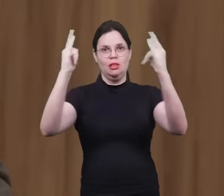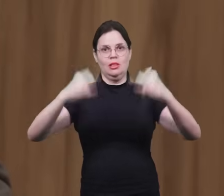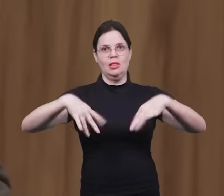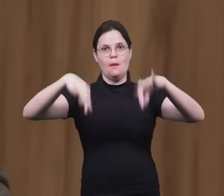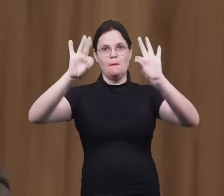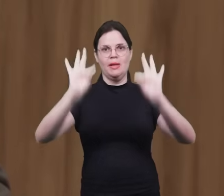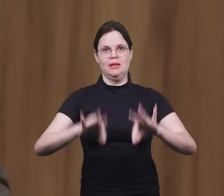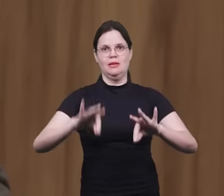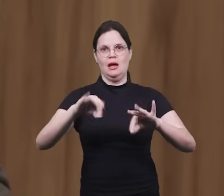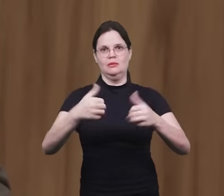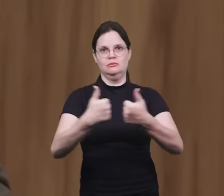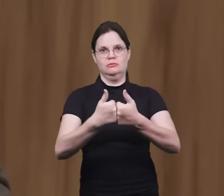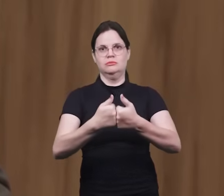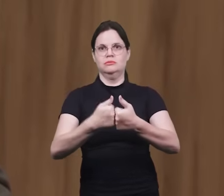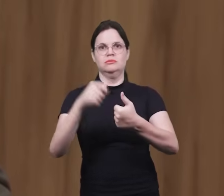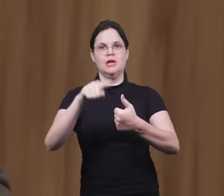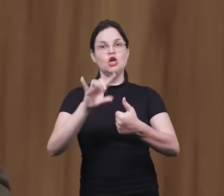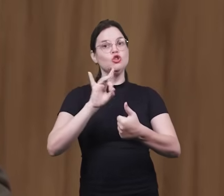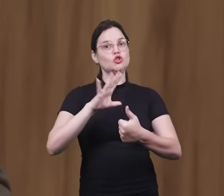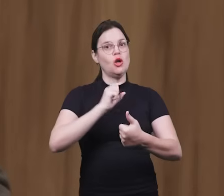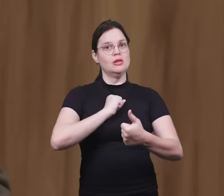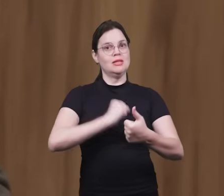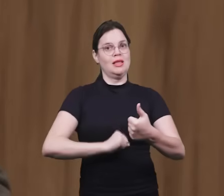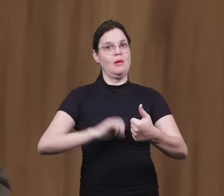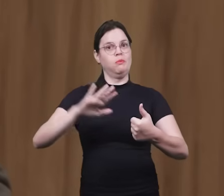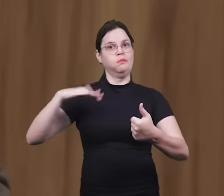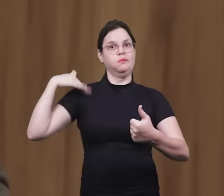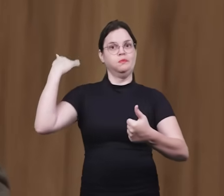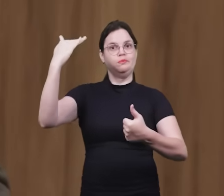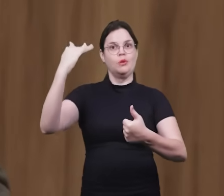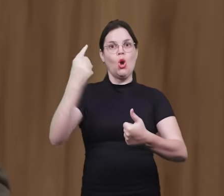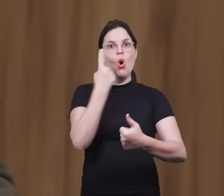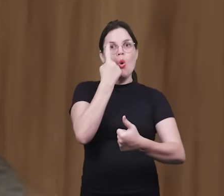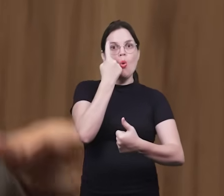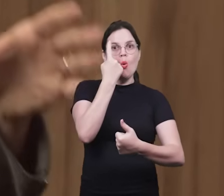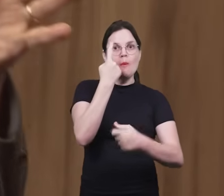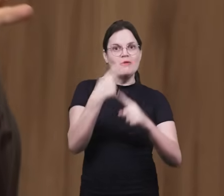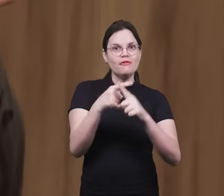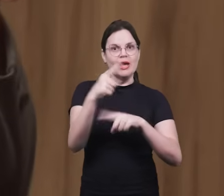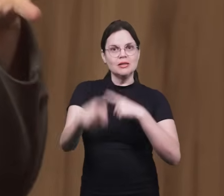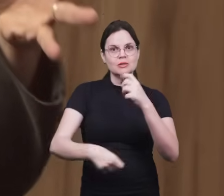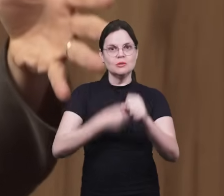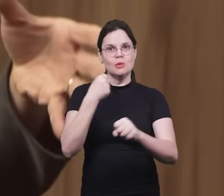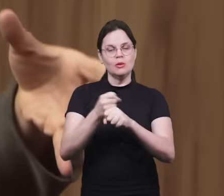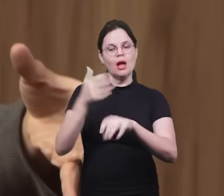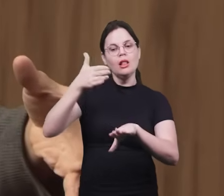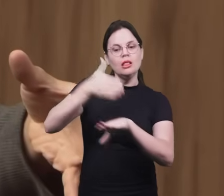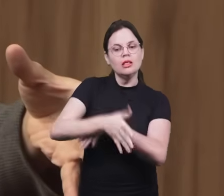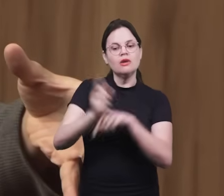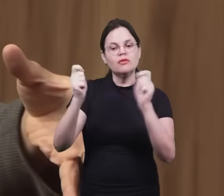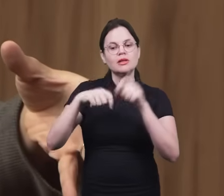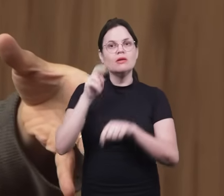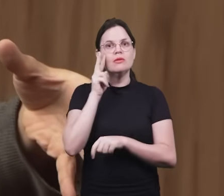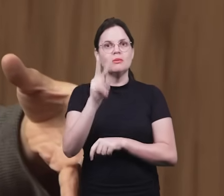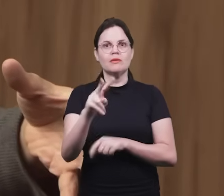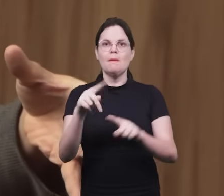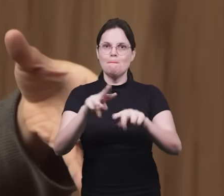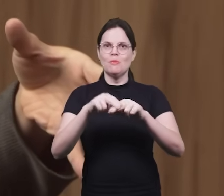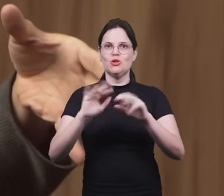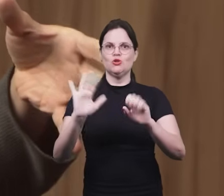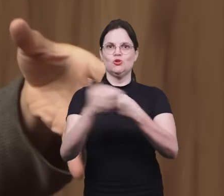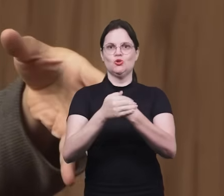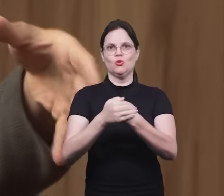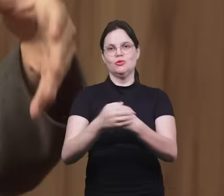Nem os sacerdotes podiam, só o sumo sacerdote, uma vez por ano, tinha acesso a esse local, que se